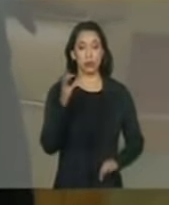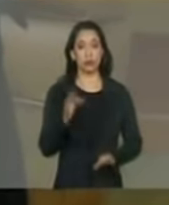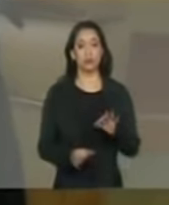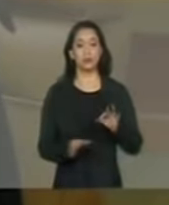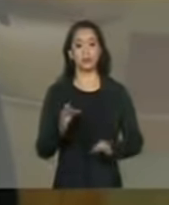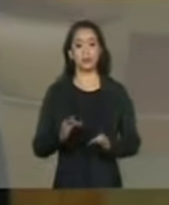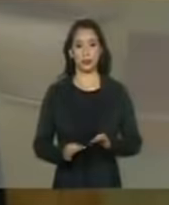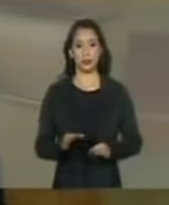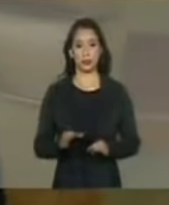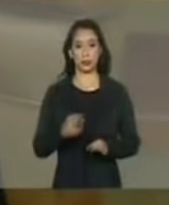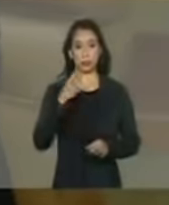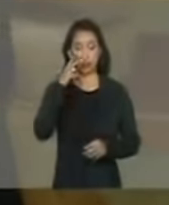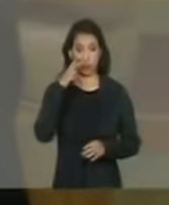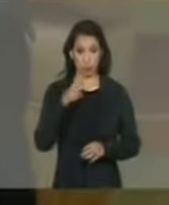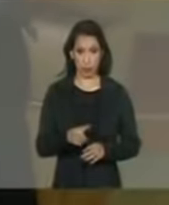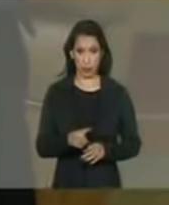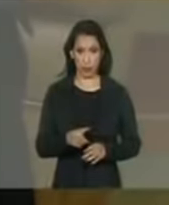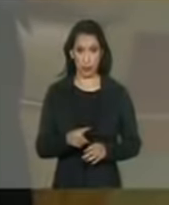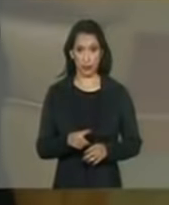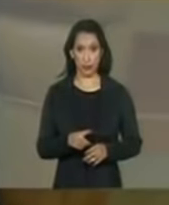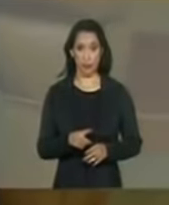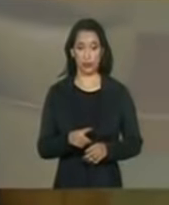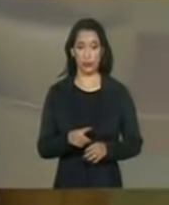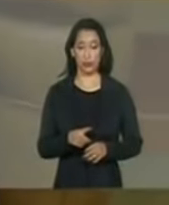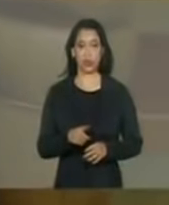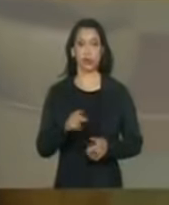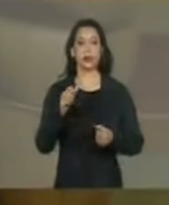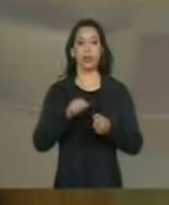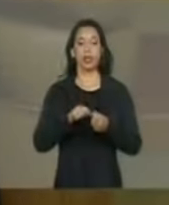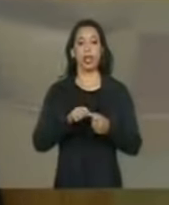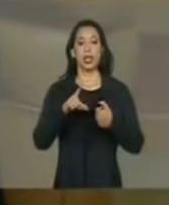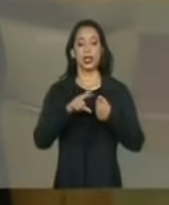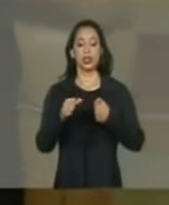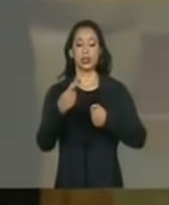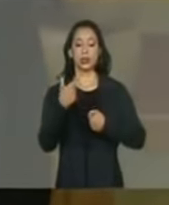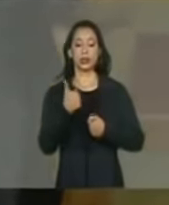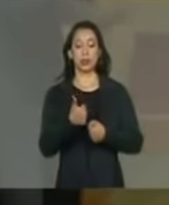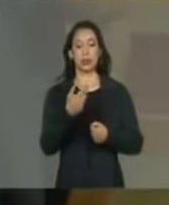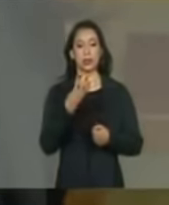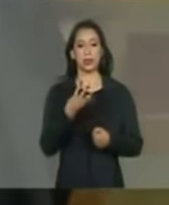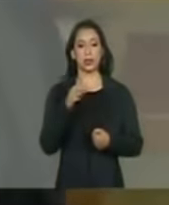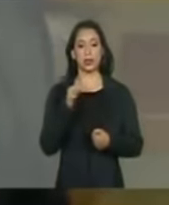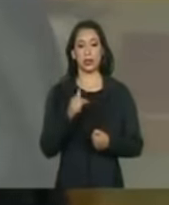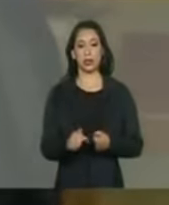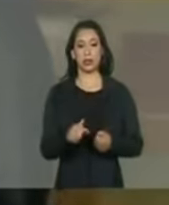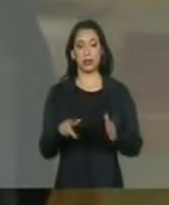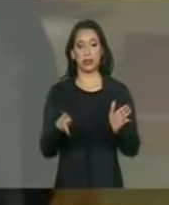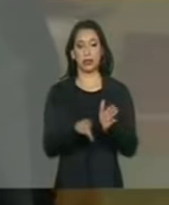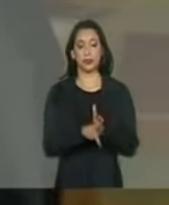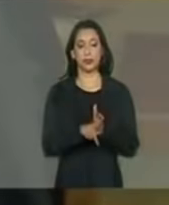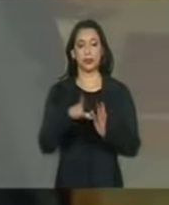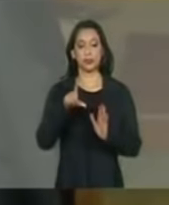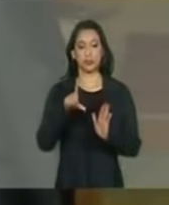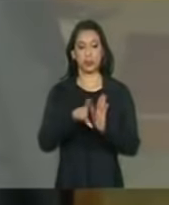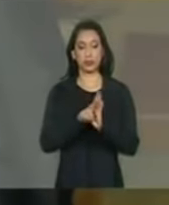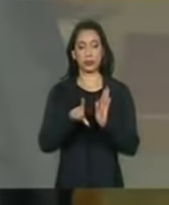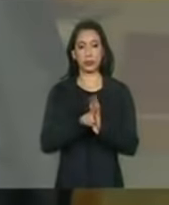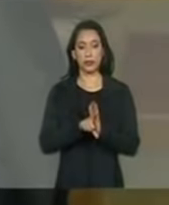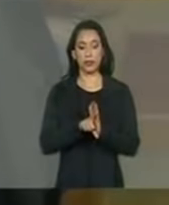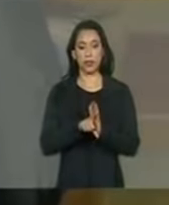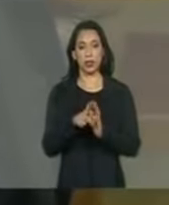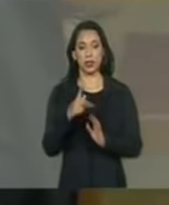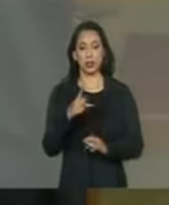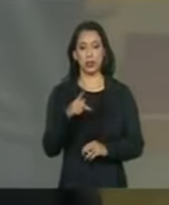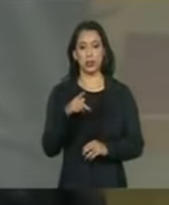para a execução o artigo 147 da própria lei de execução penal quando cuida